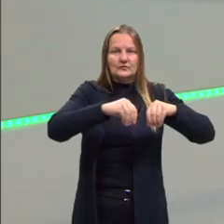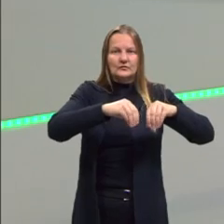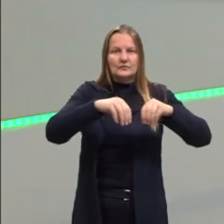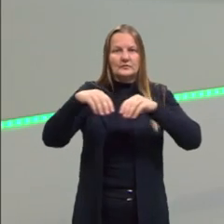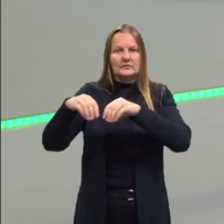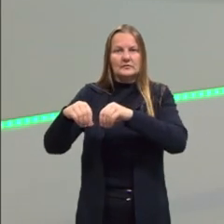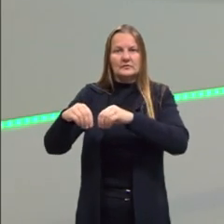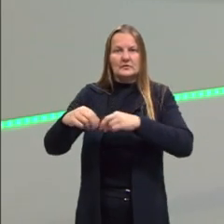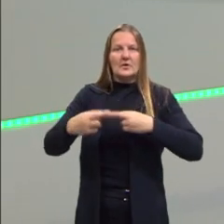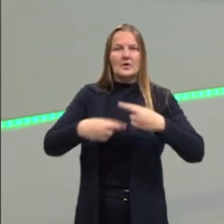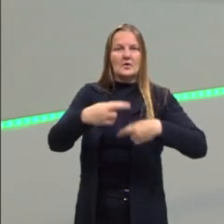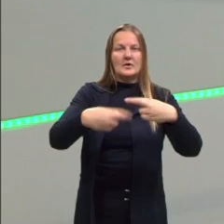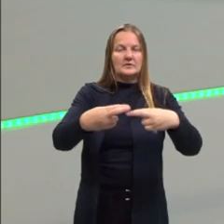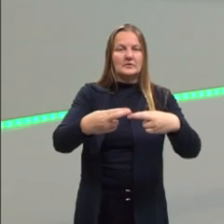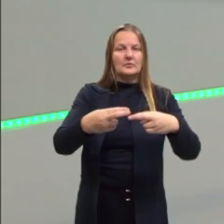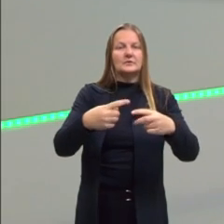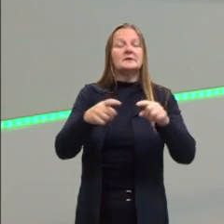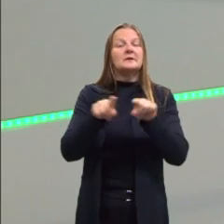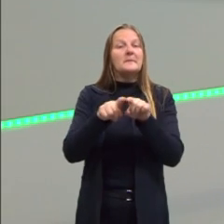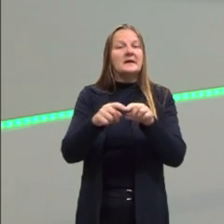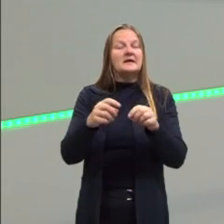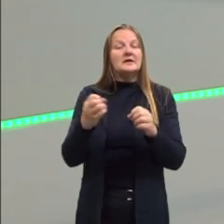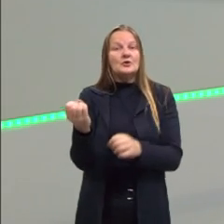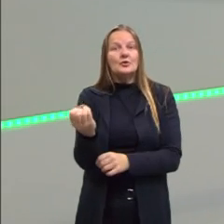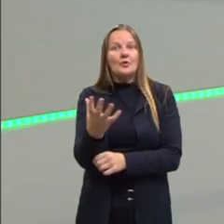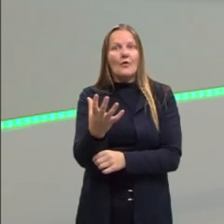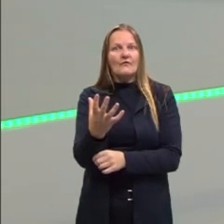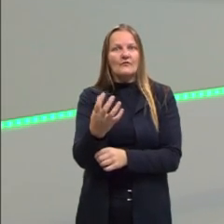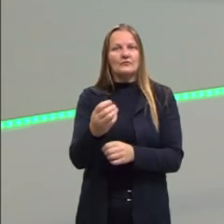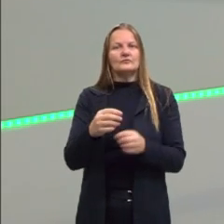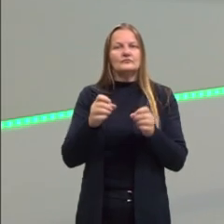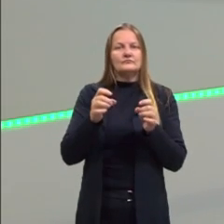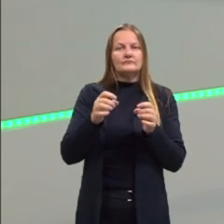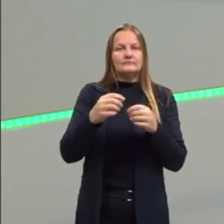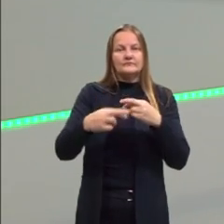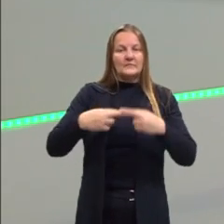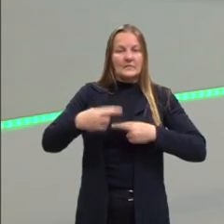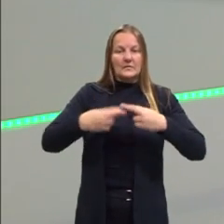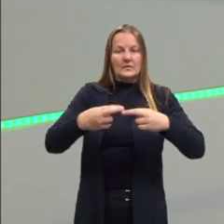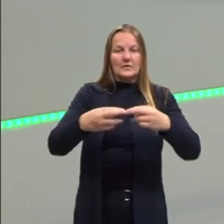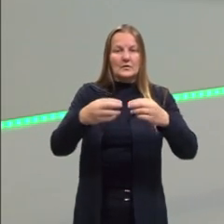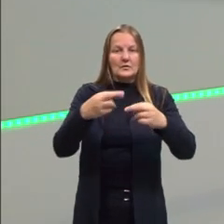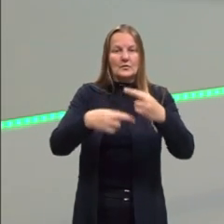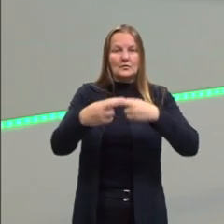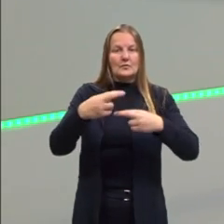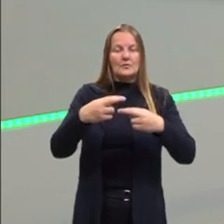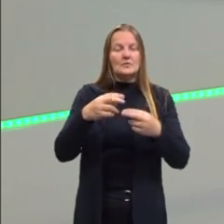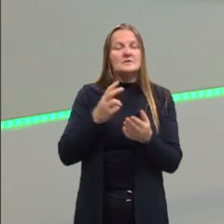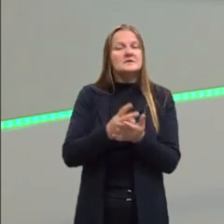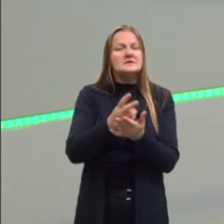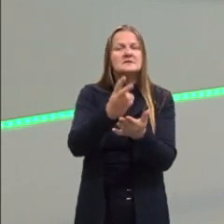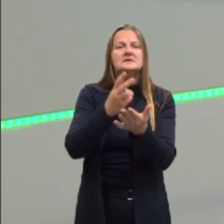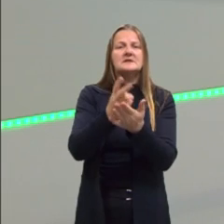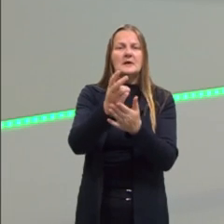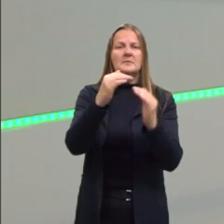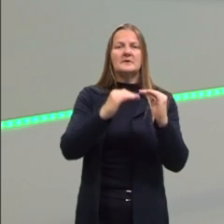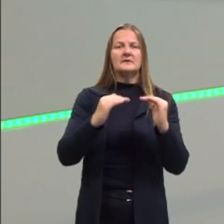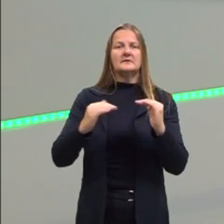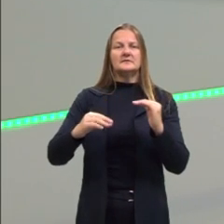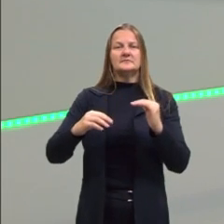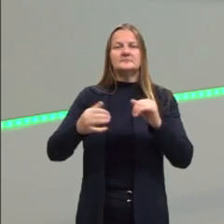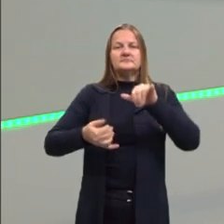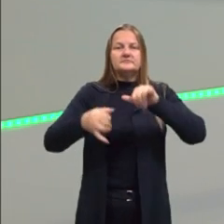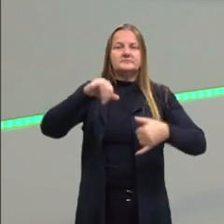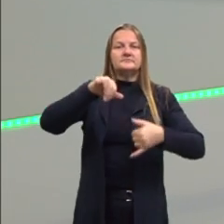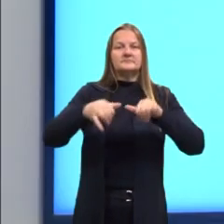os reagentes quanto os produtos apresentar em as concentrações constantes eu vou ter o equilíbrio